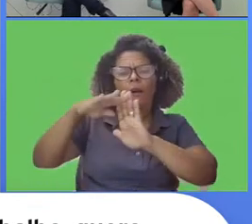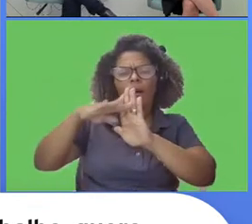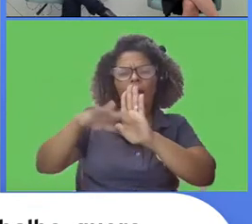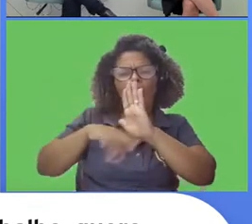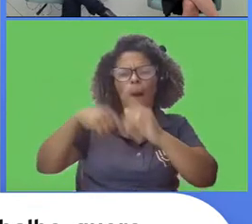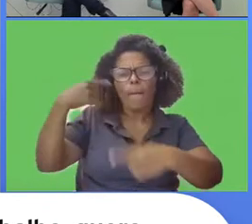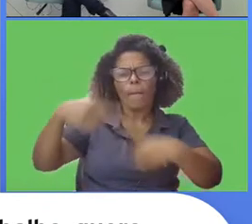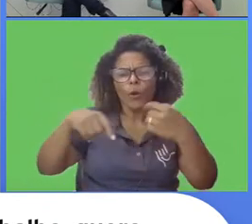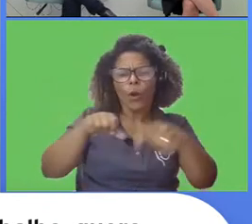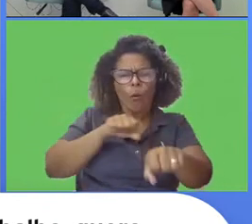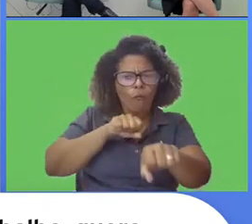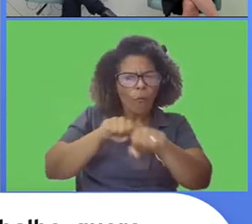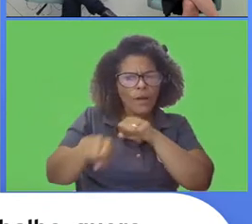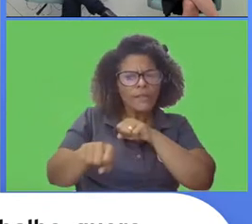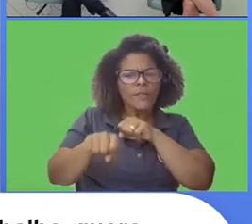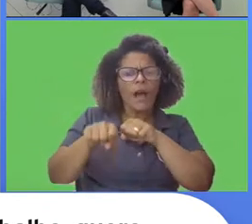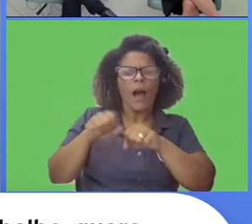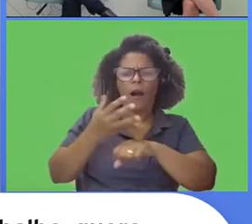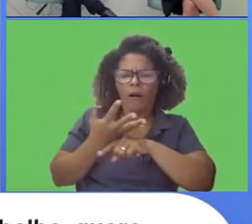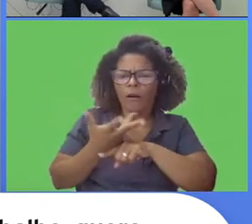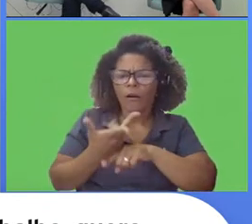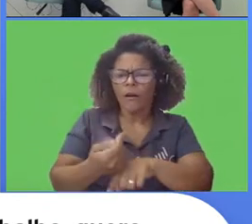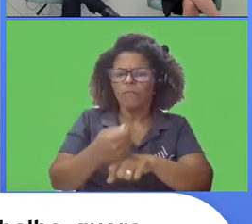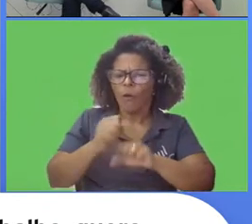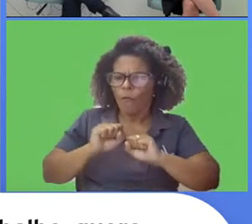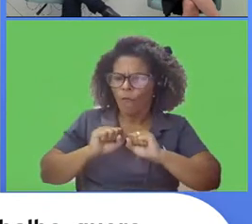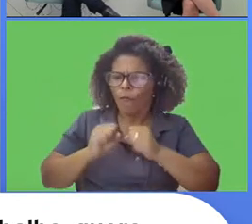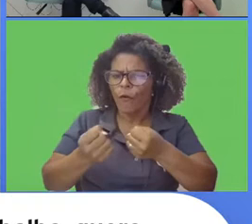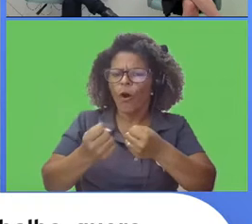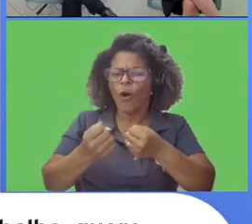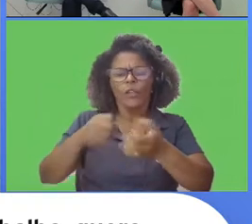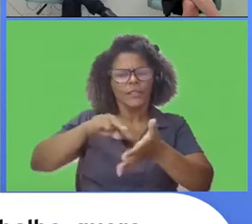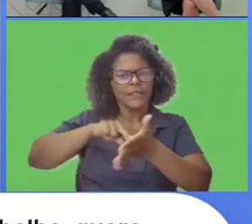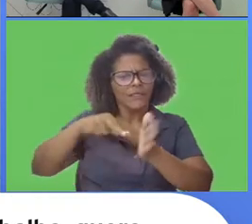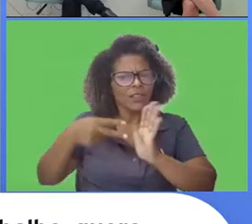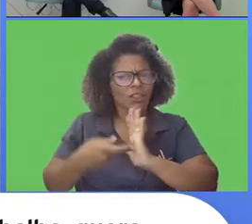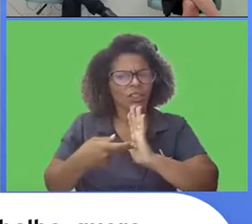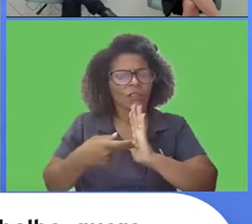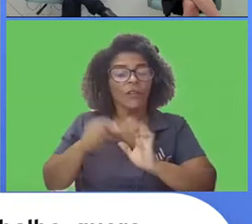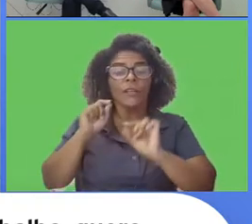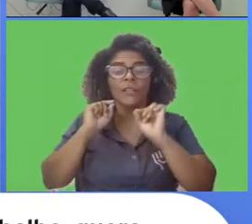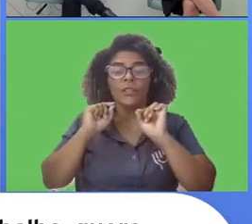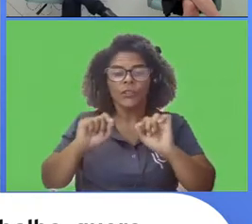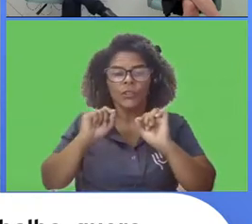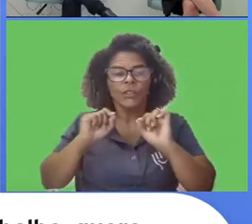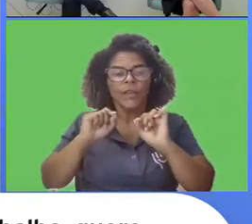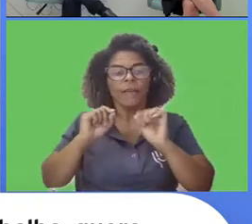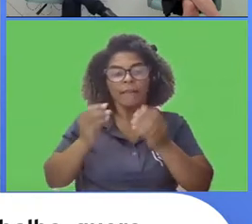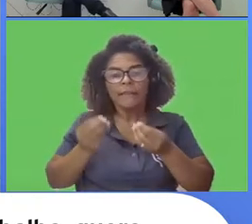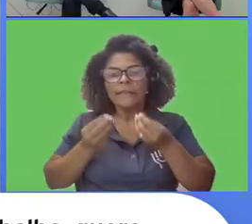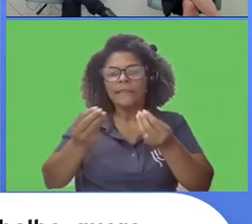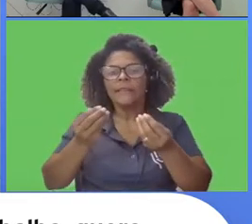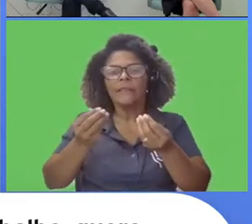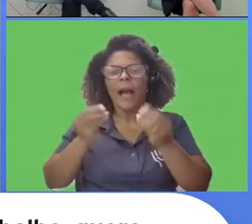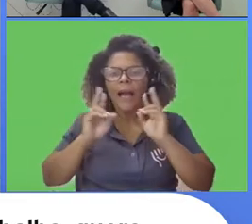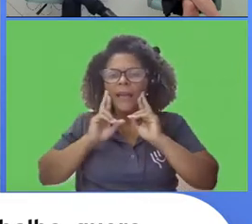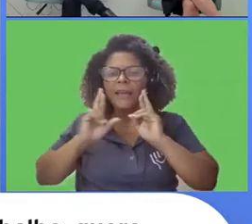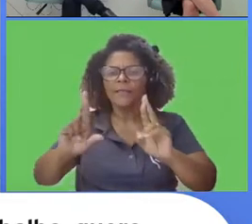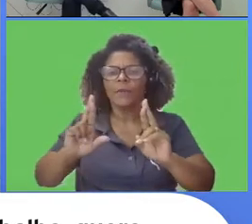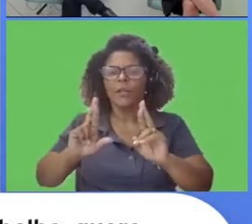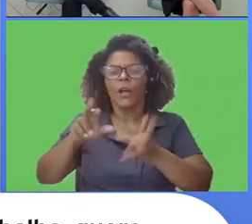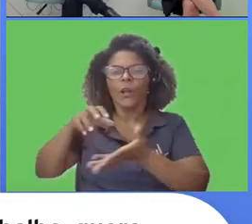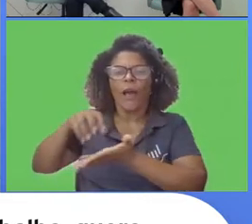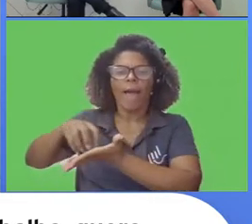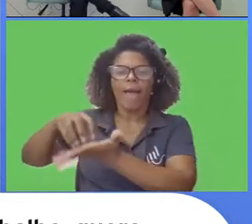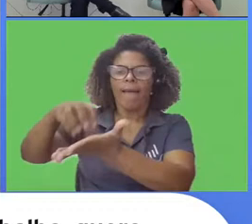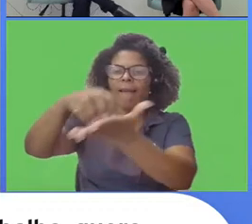profissional robusta, significativa, que leve em consideração as diversidades regionais,